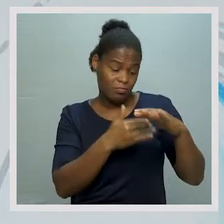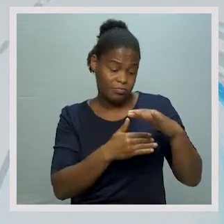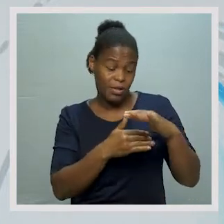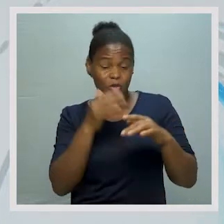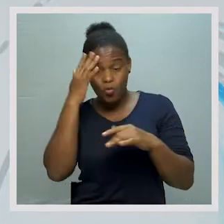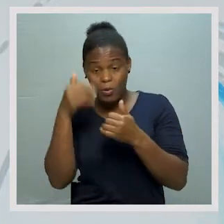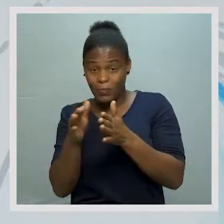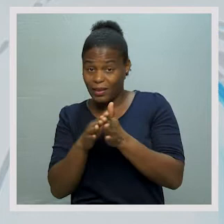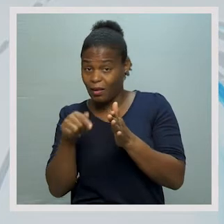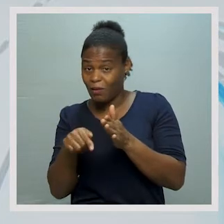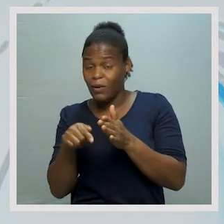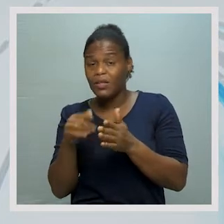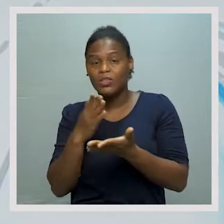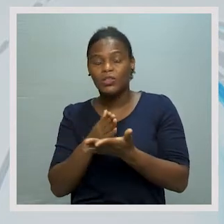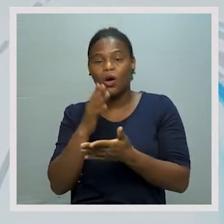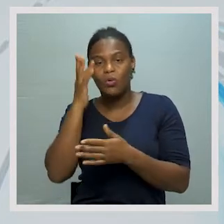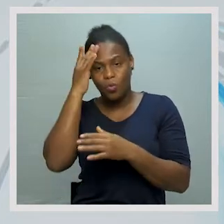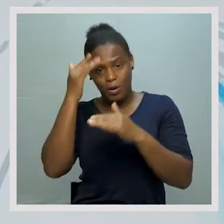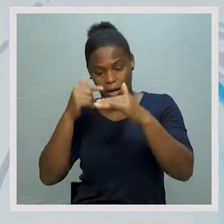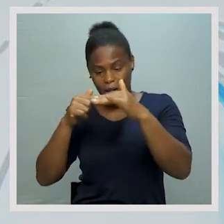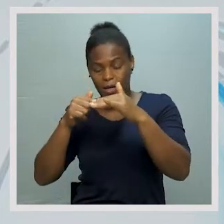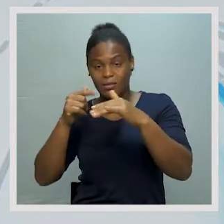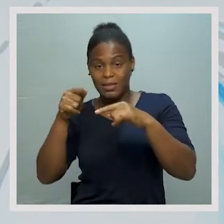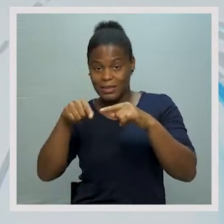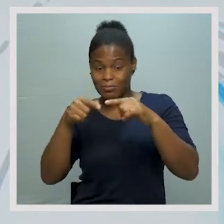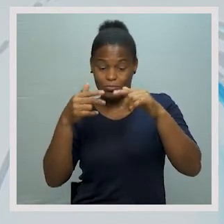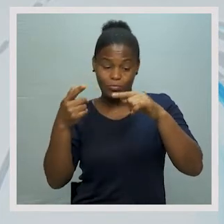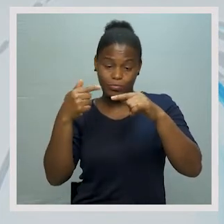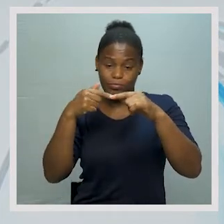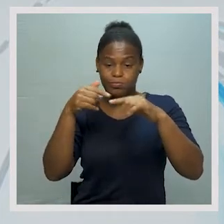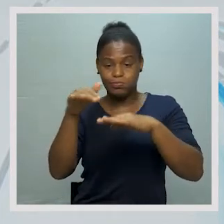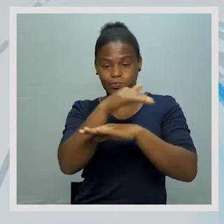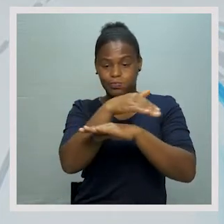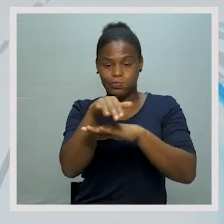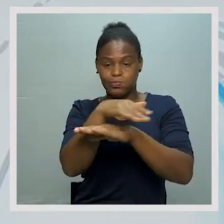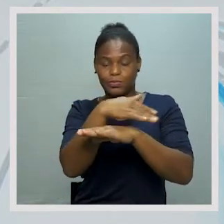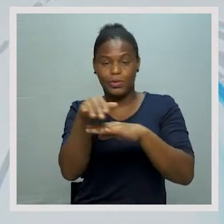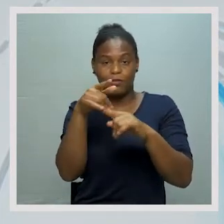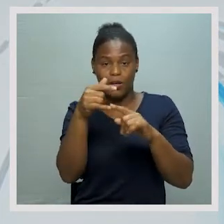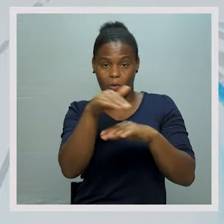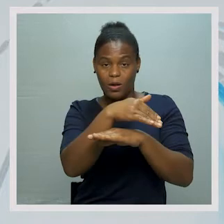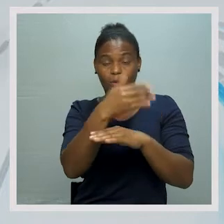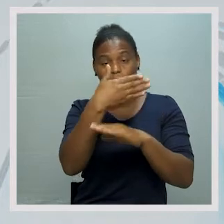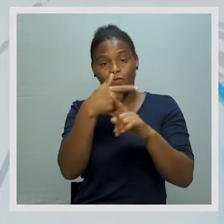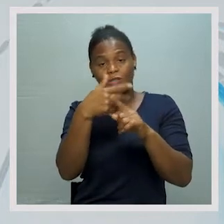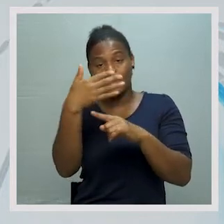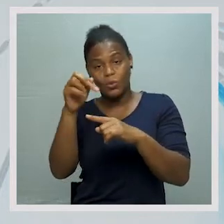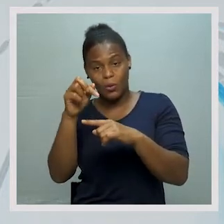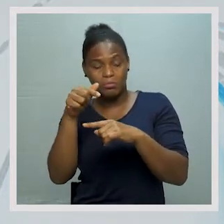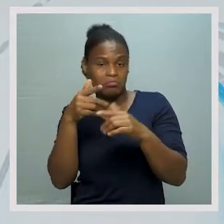número inteiro, é só multiplicar o número inteiro pelo numerador, nesse caso 1 vezes 18,